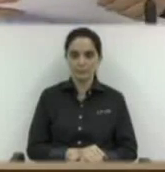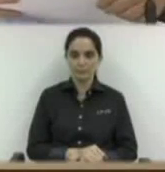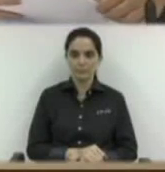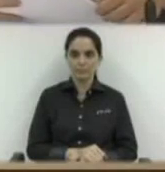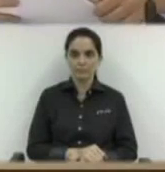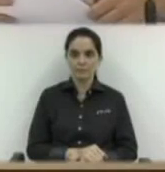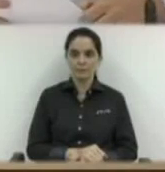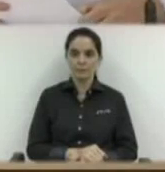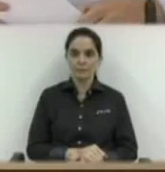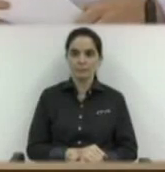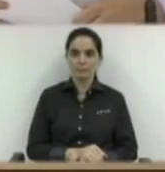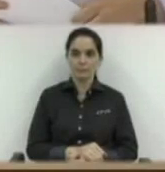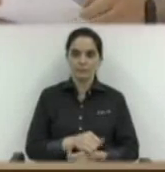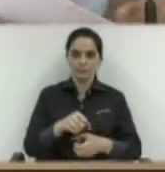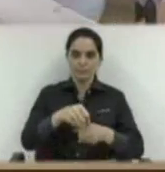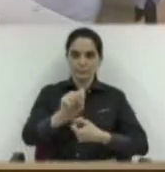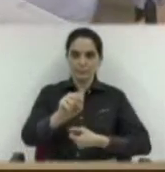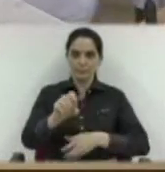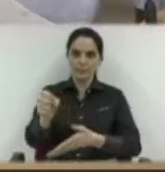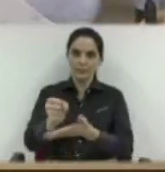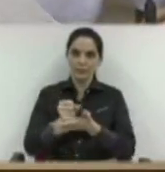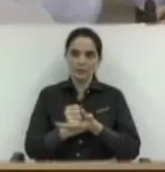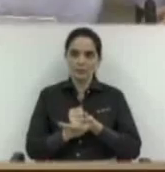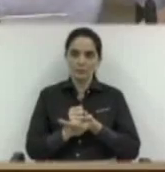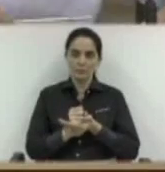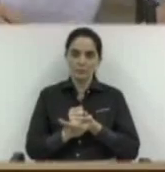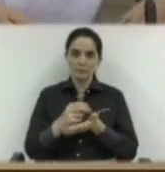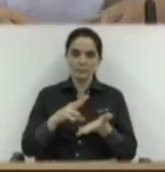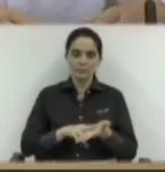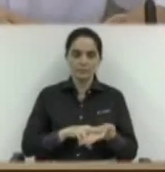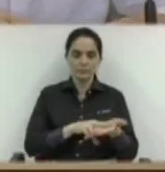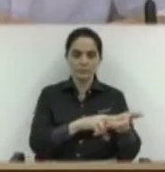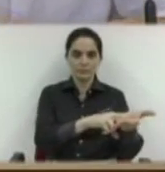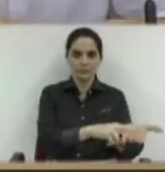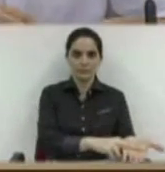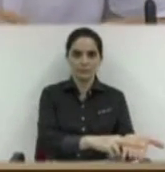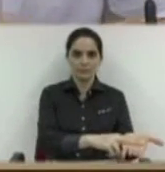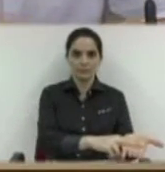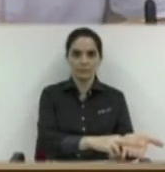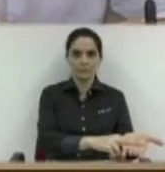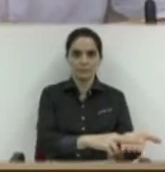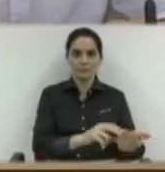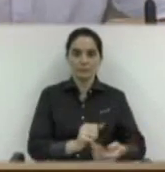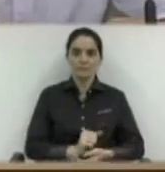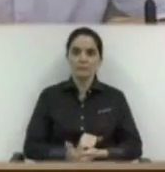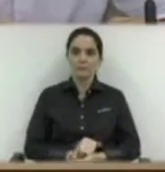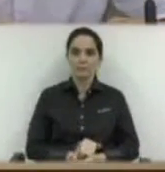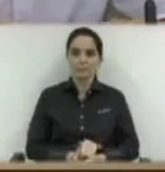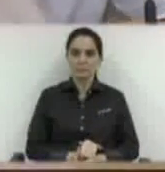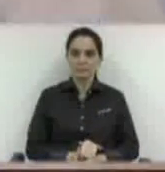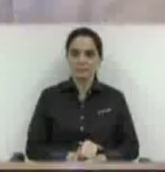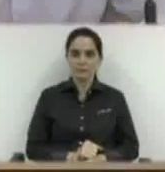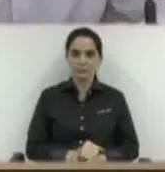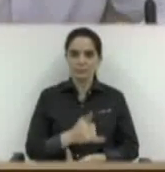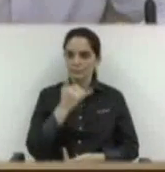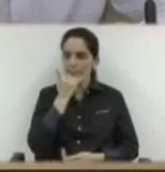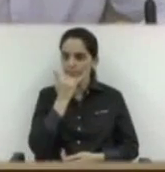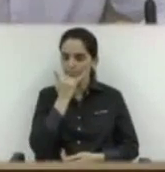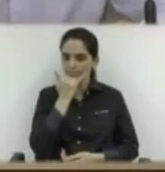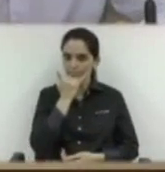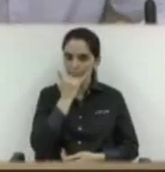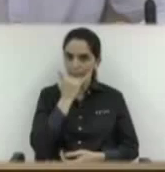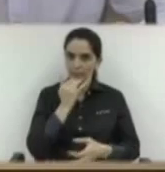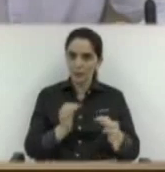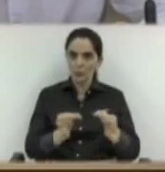O ofício é recebido pela mesa diretora e encaminhado ao setor de protocolo. Aliás, me perdoem, é